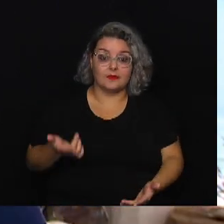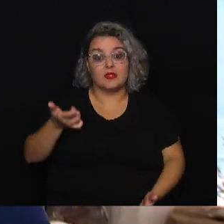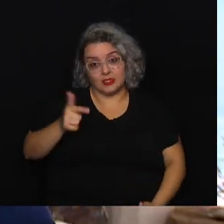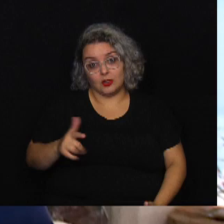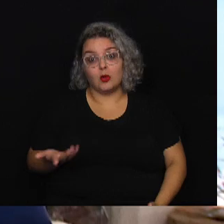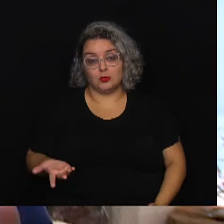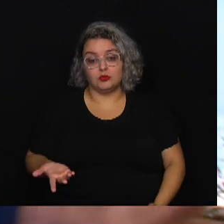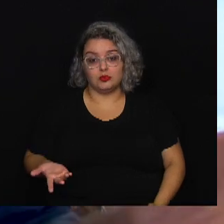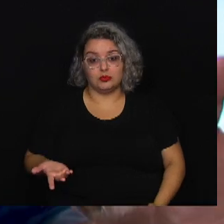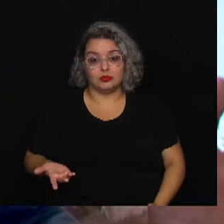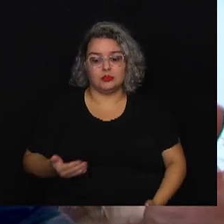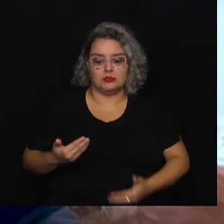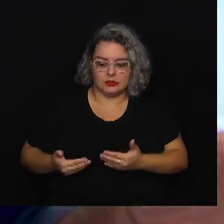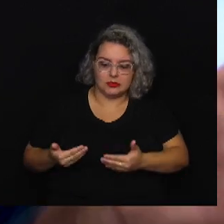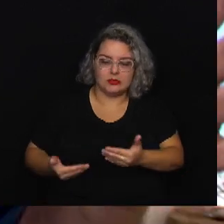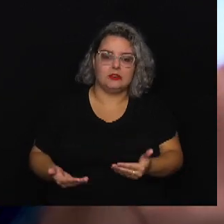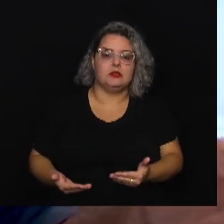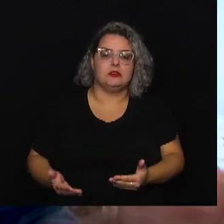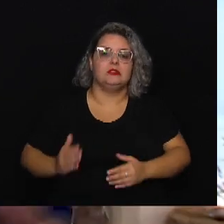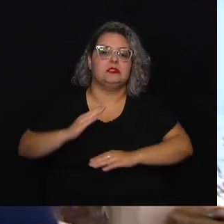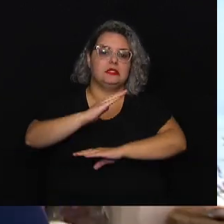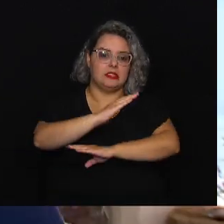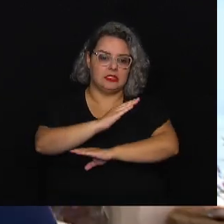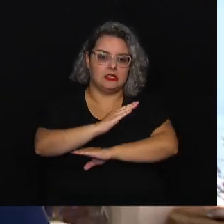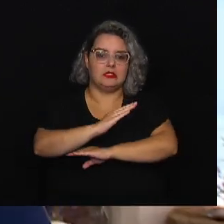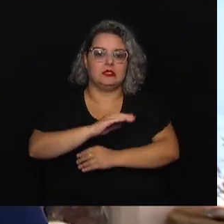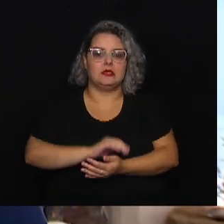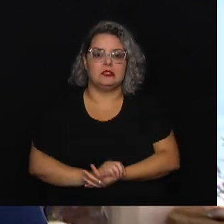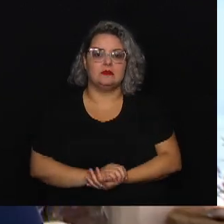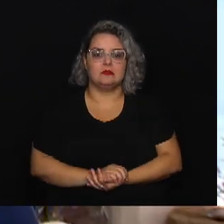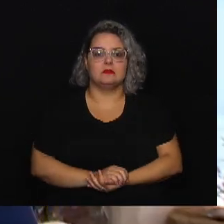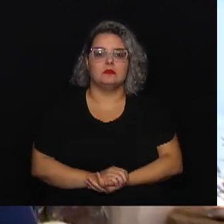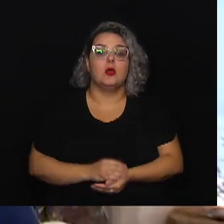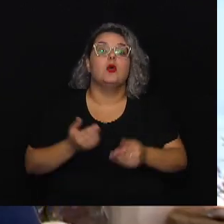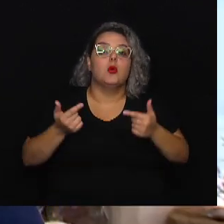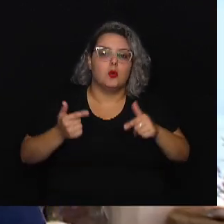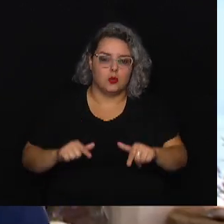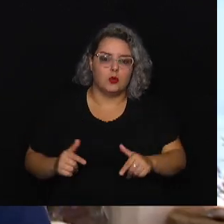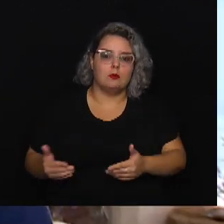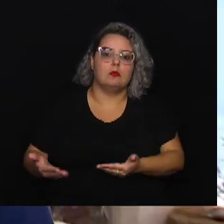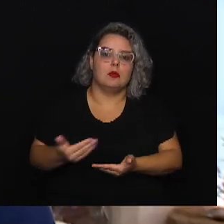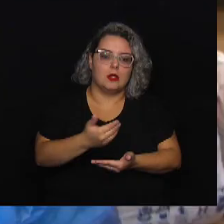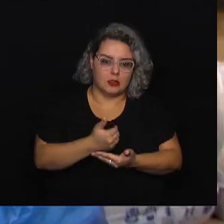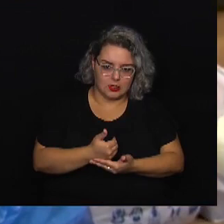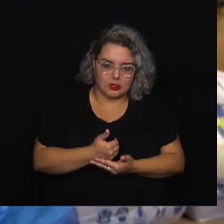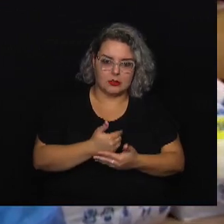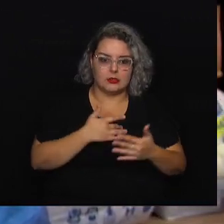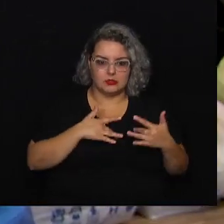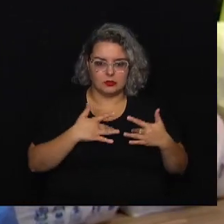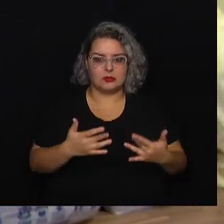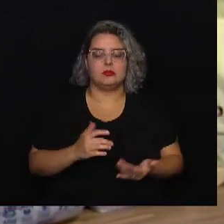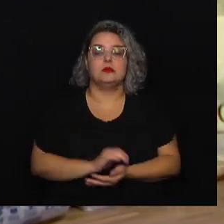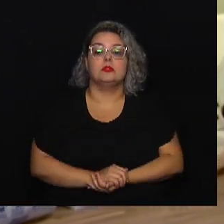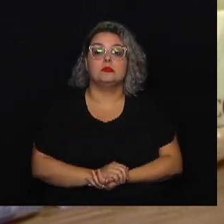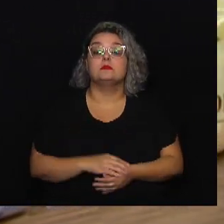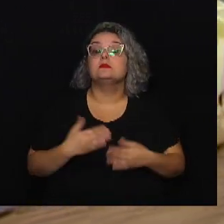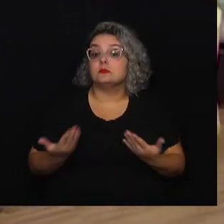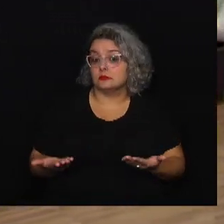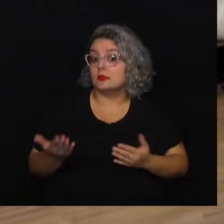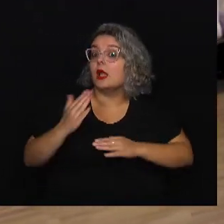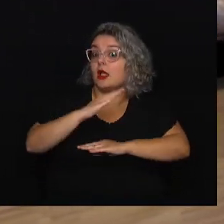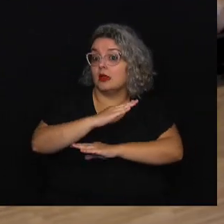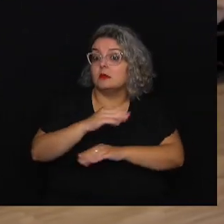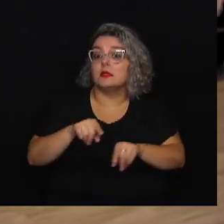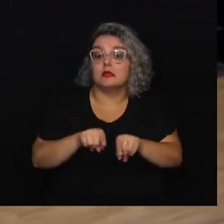né? Então vai continuar a Câmara sendo um local para recebimento dessas doações. Além da Câmara, a